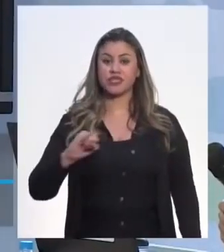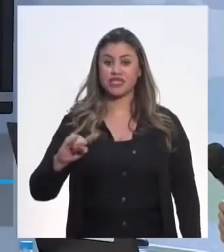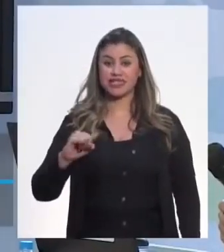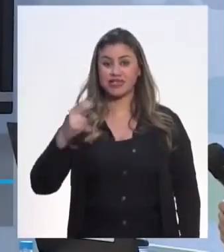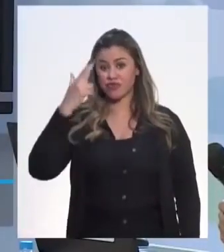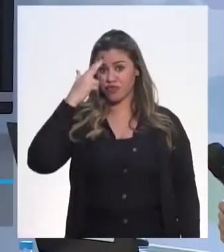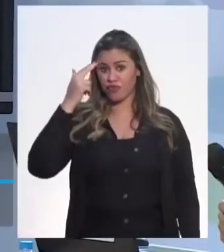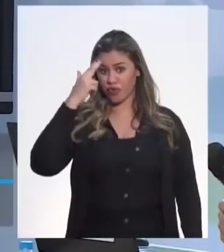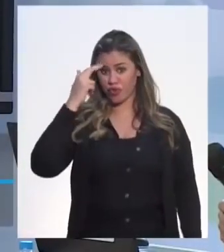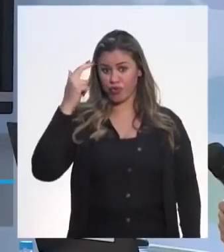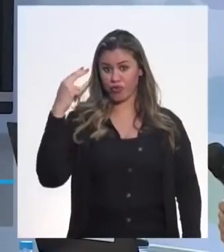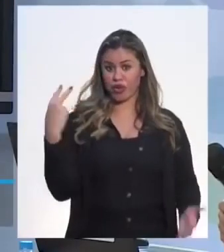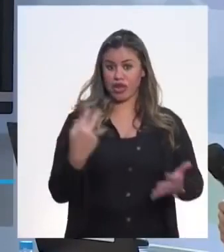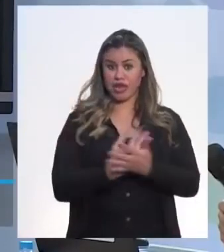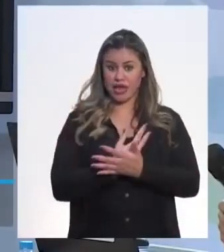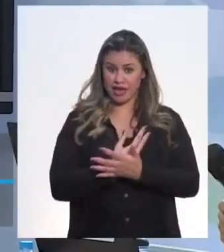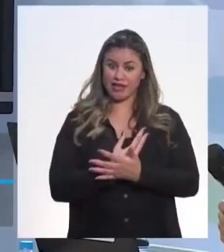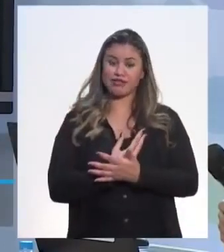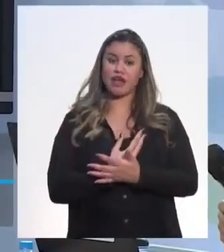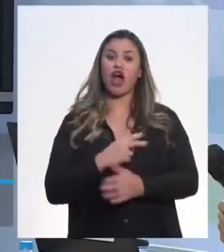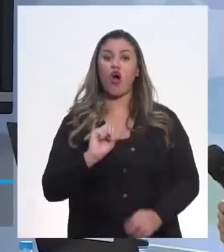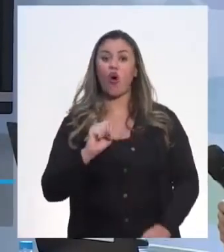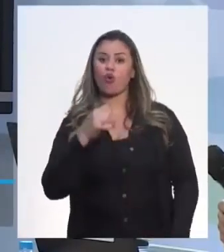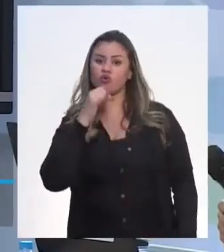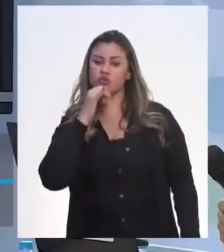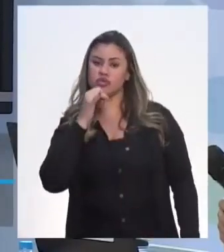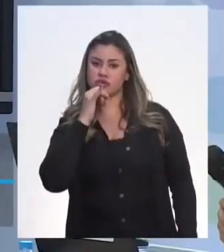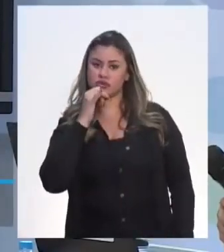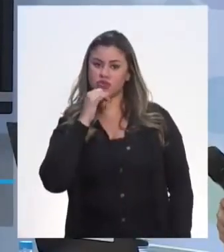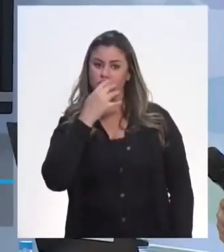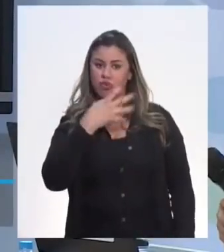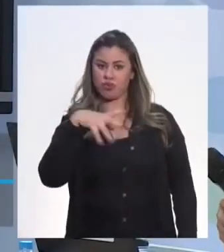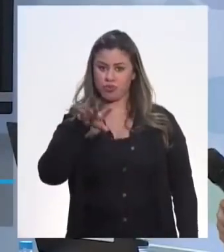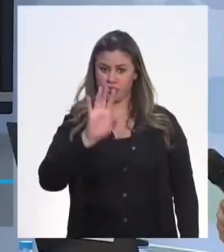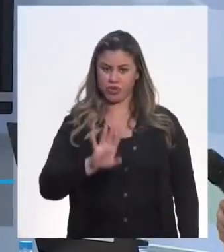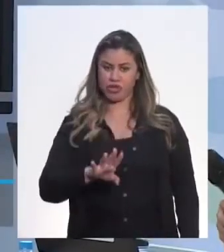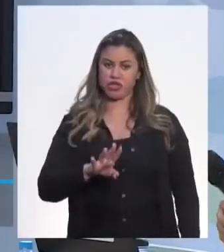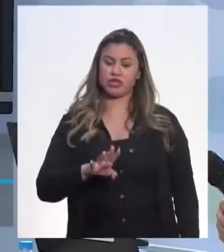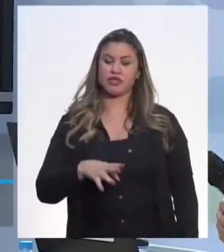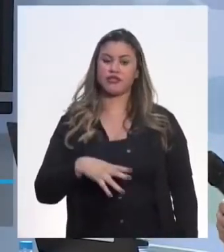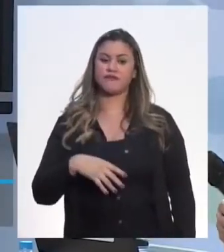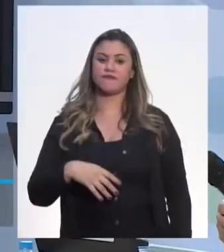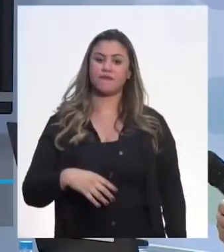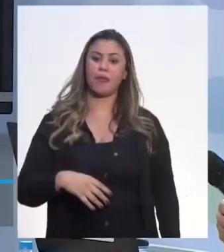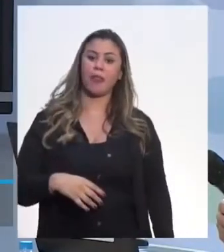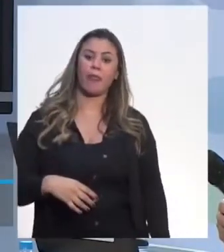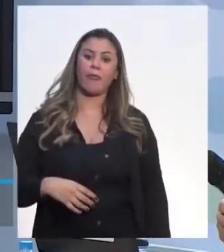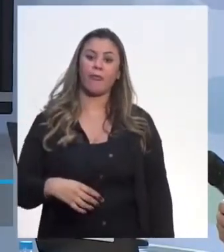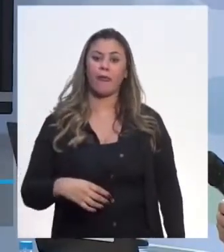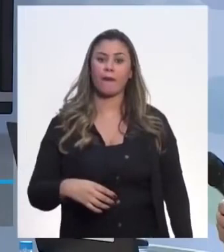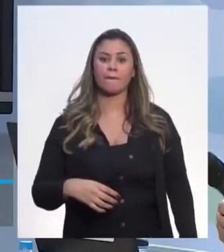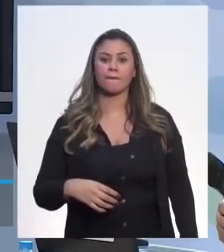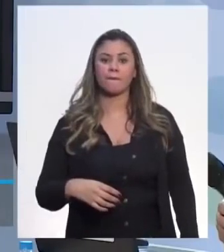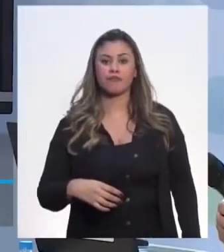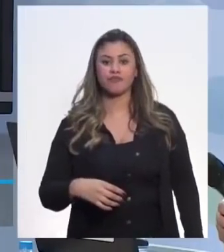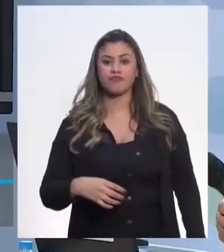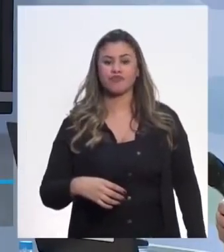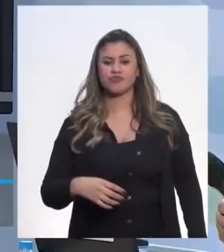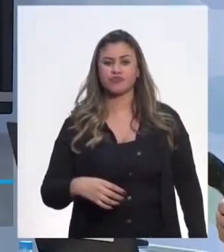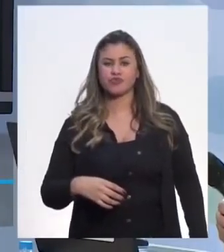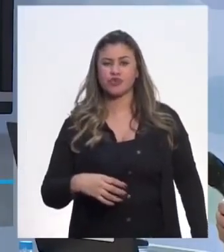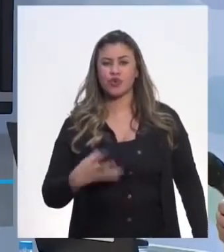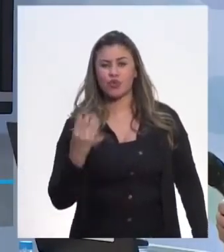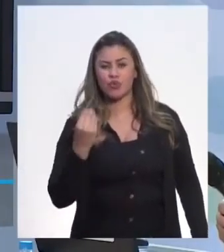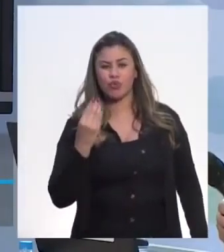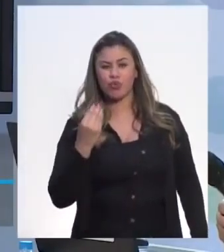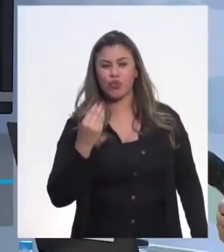errada e hoje é planilha eletrônica e trazendo essa E se eu colocar errado muita gente tem usada planilha